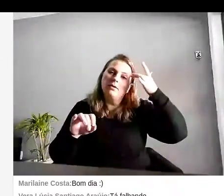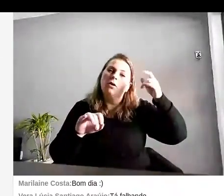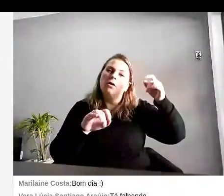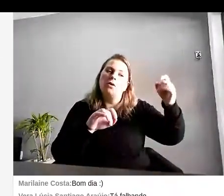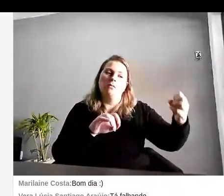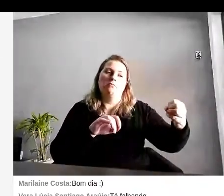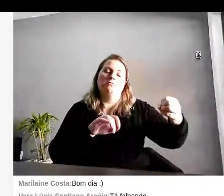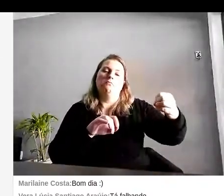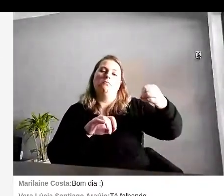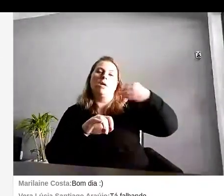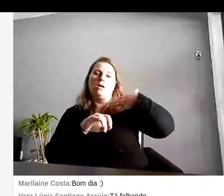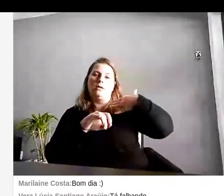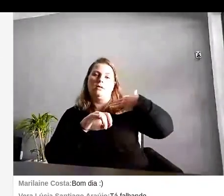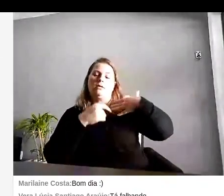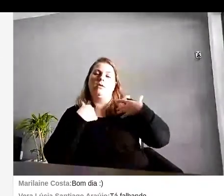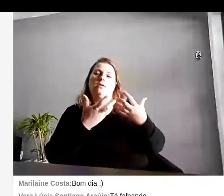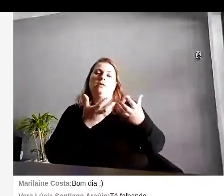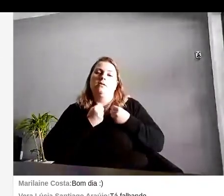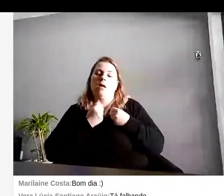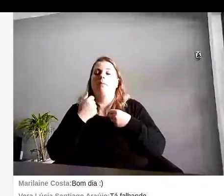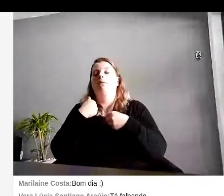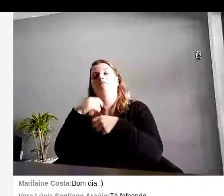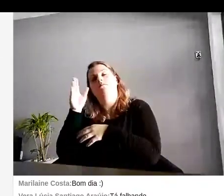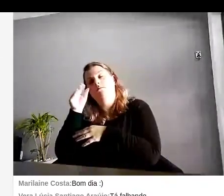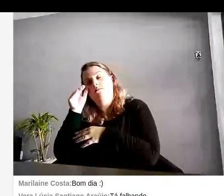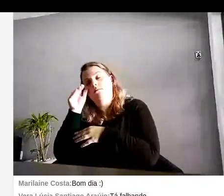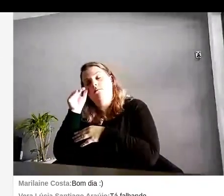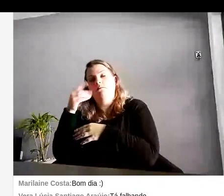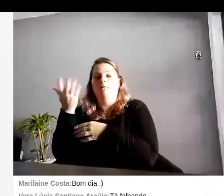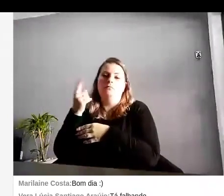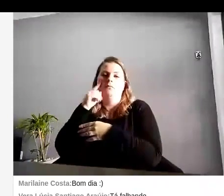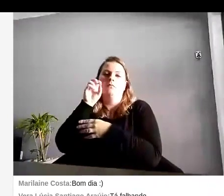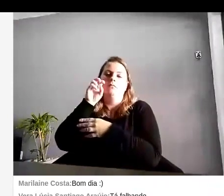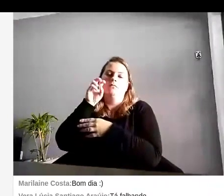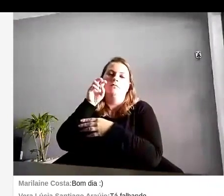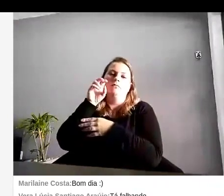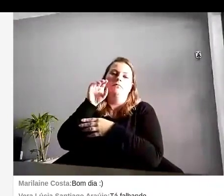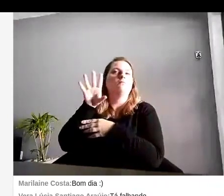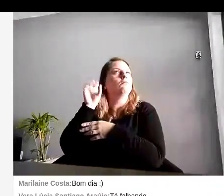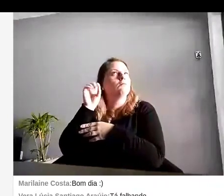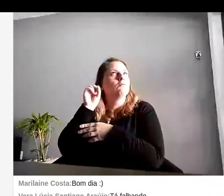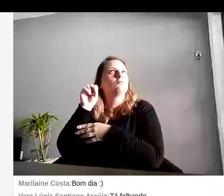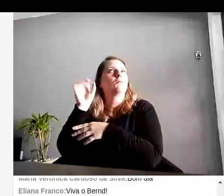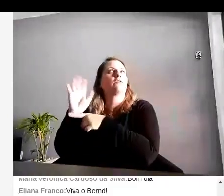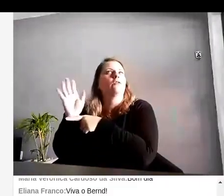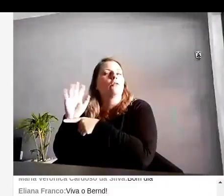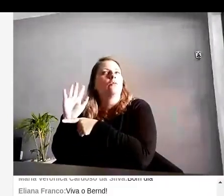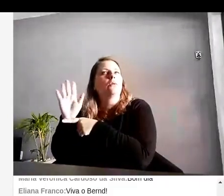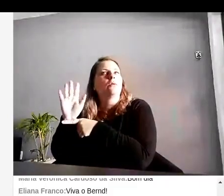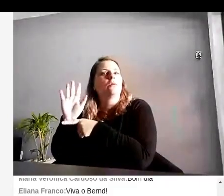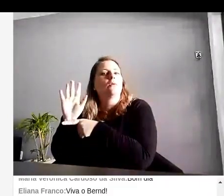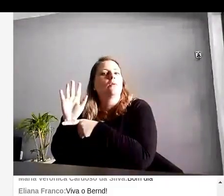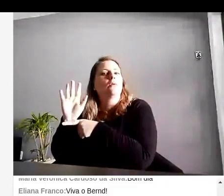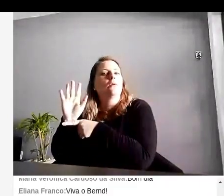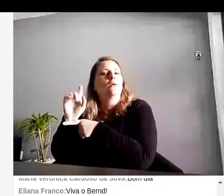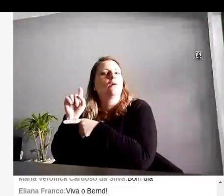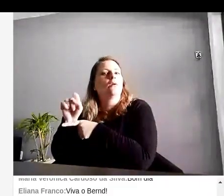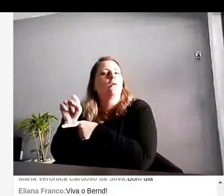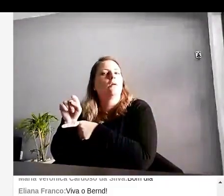filme. E eu, enquanto o roteirista está escrevendo o filme, eu assisto pelo menos